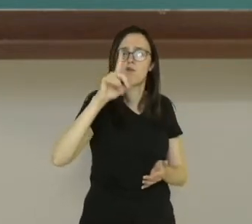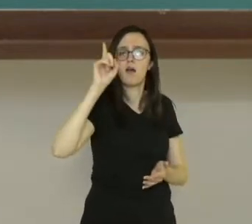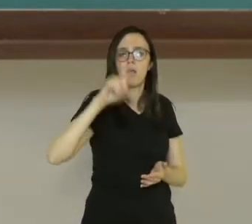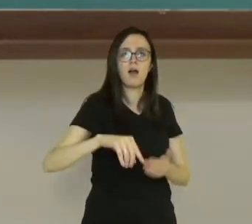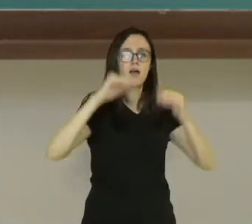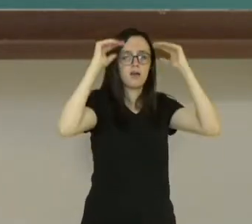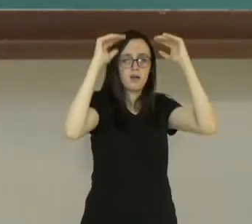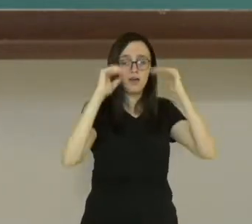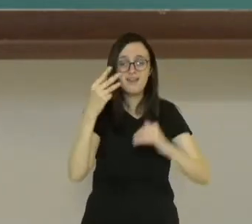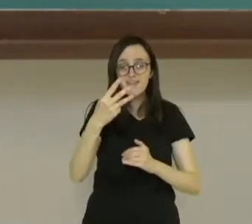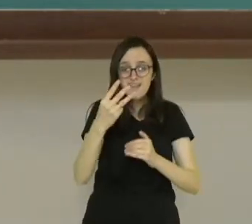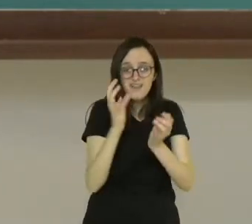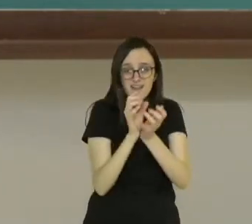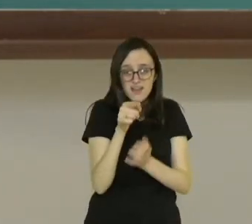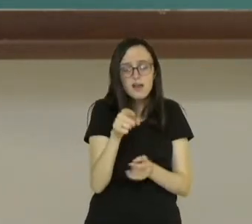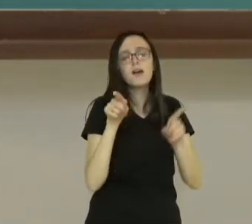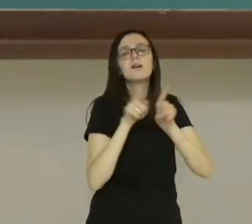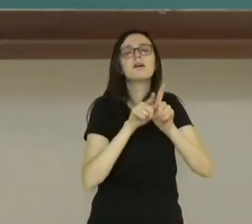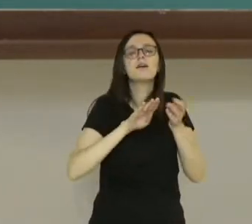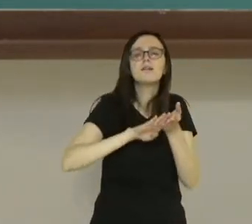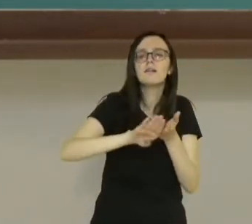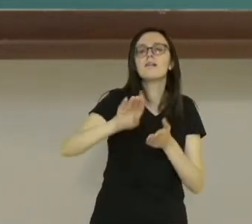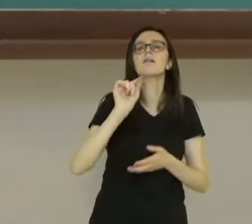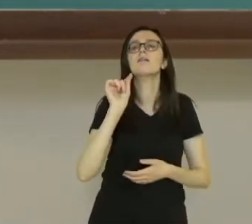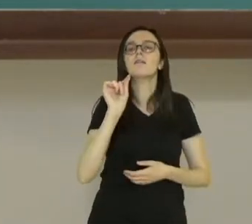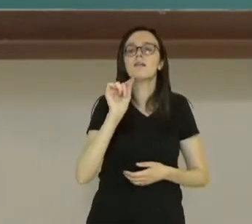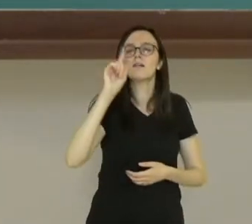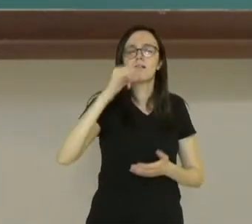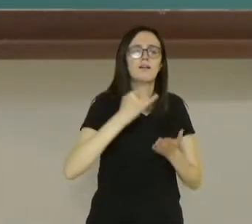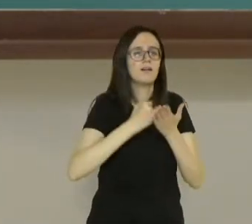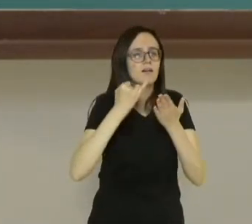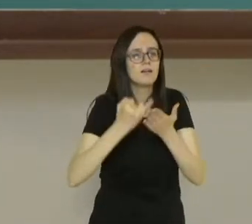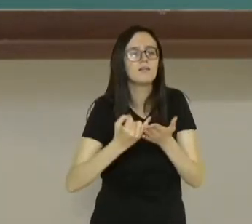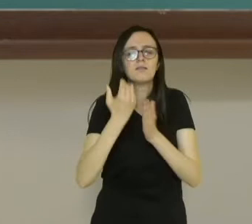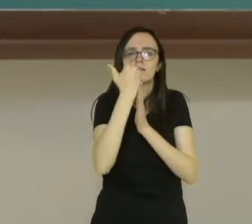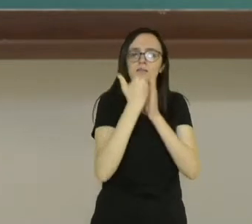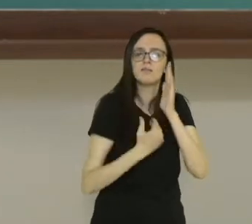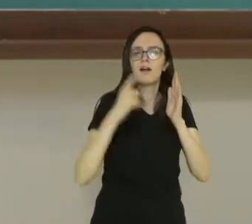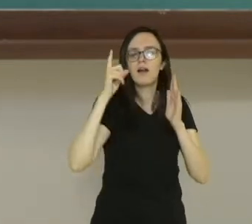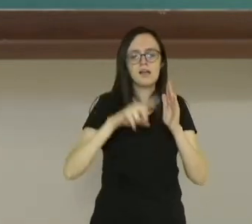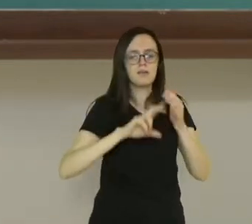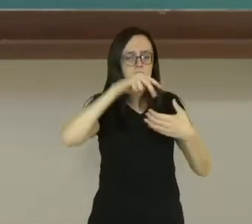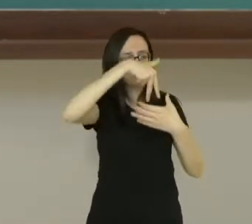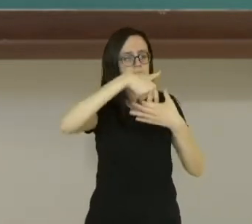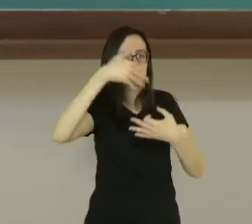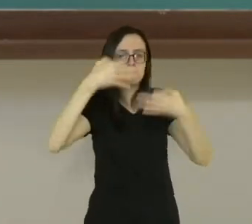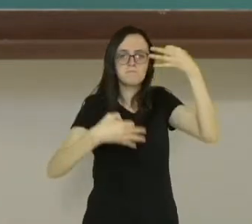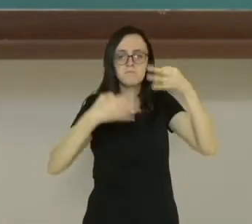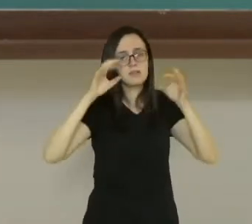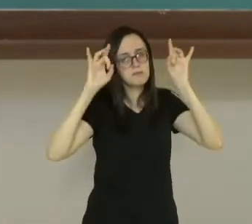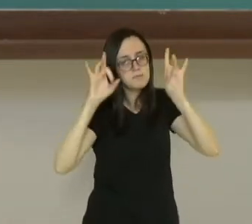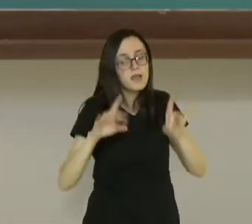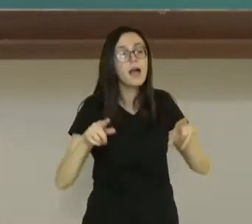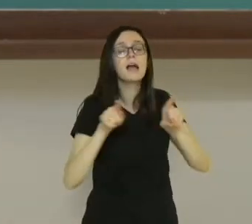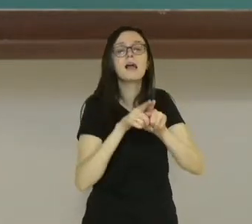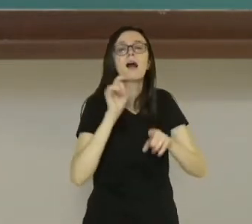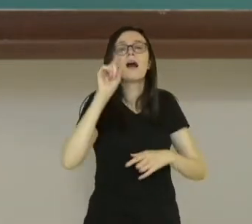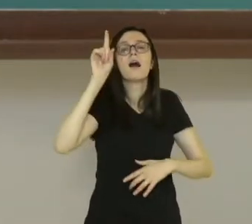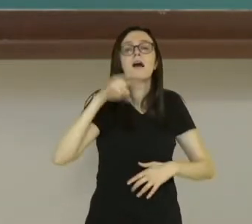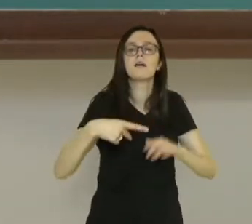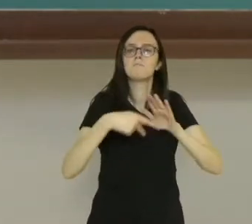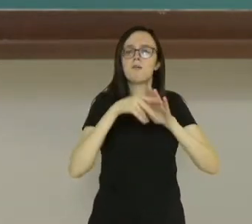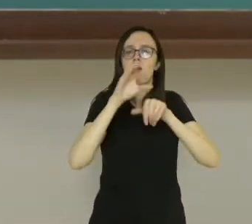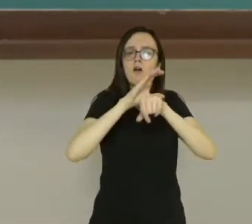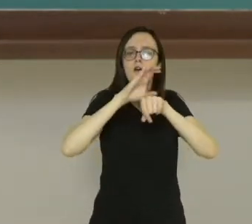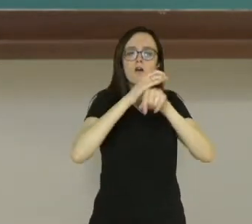terceiro estado, a isenção, né, de impostos, tribunais especiais, em meio a tudo isso, uma Constituição